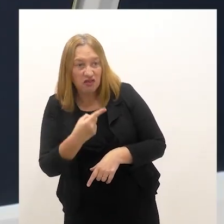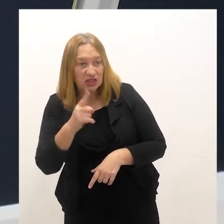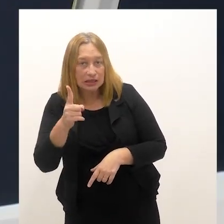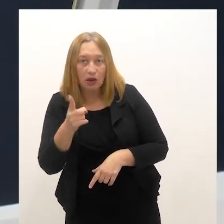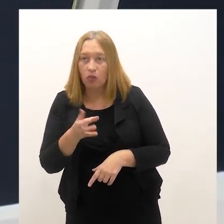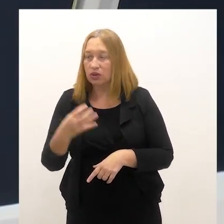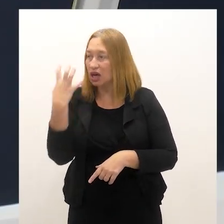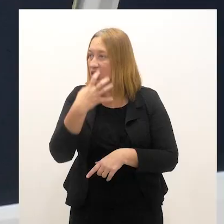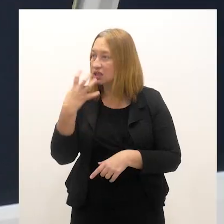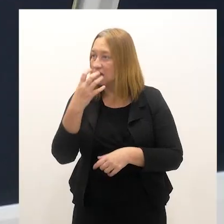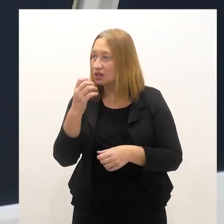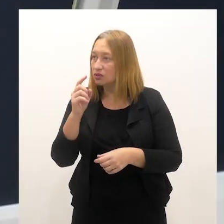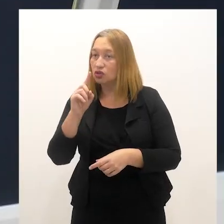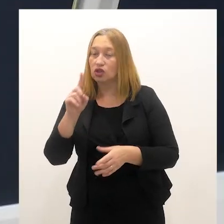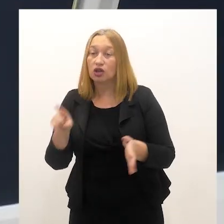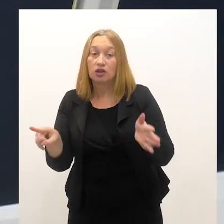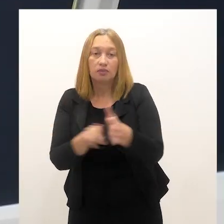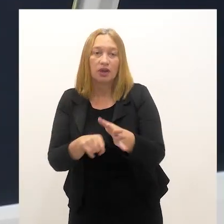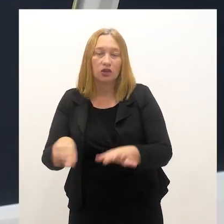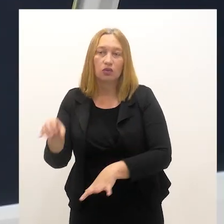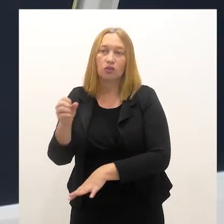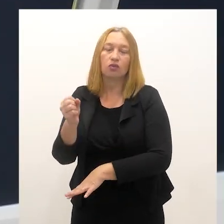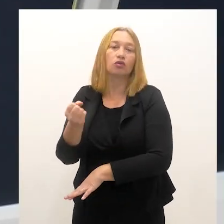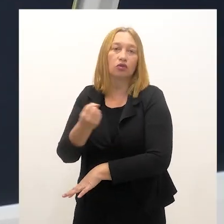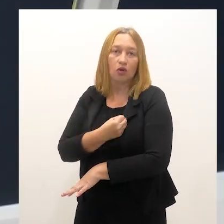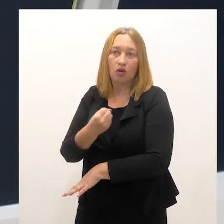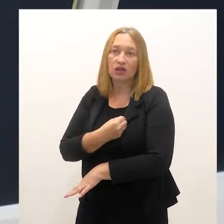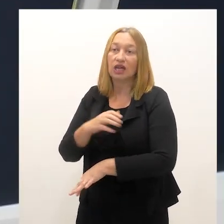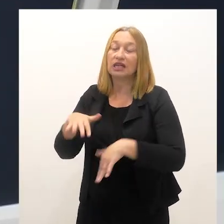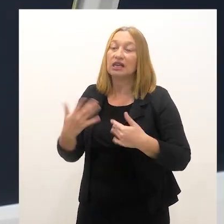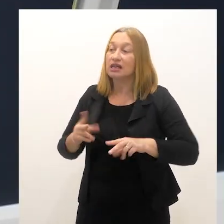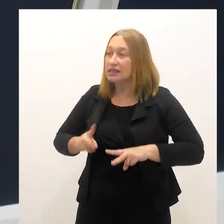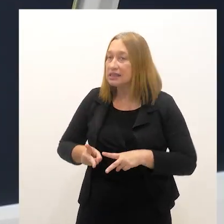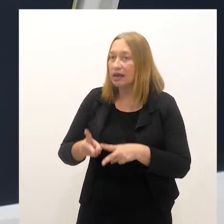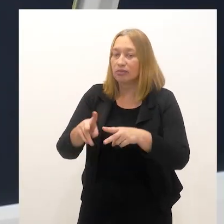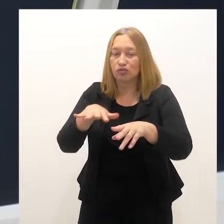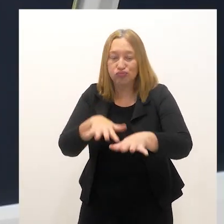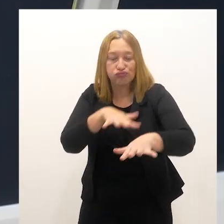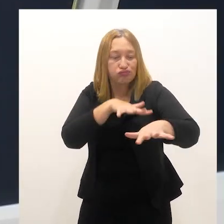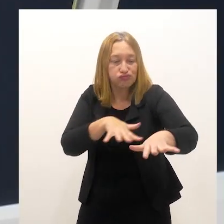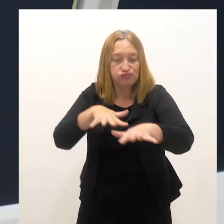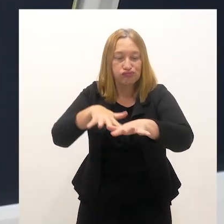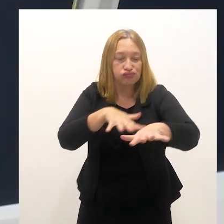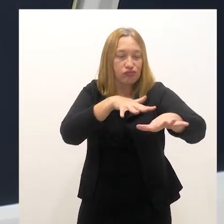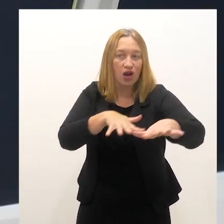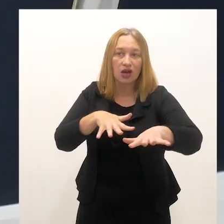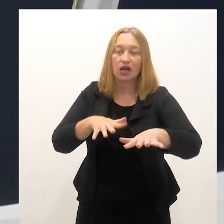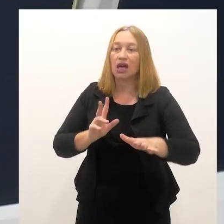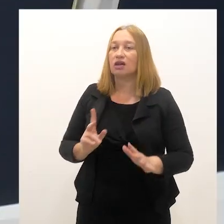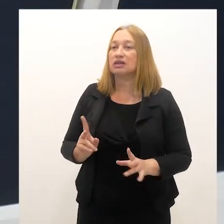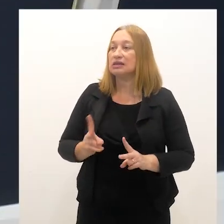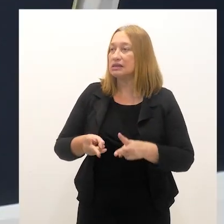aí. E todas essas vezes que eu desfilei nas escolas de samba, eu